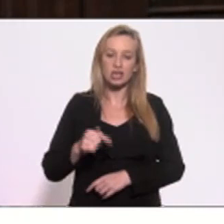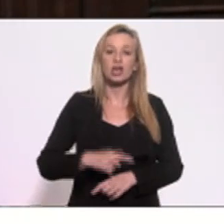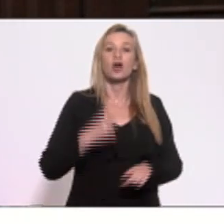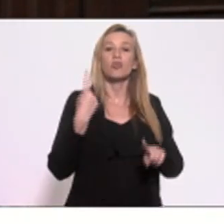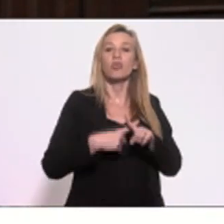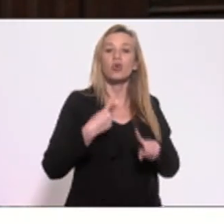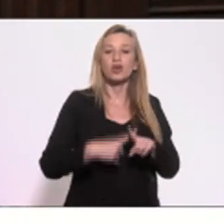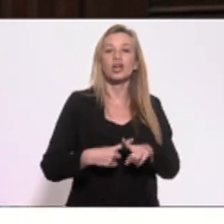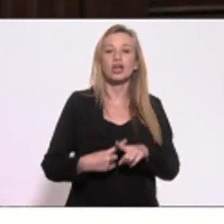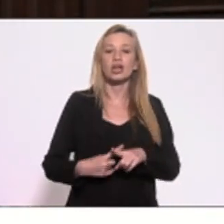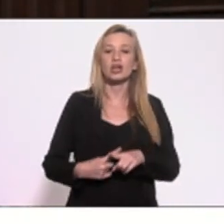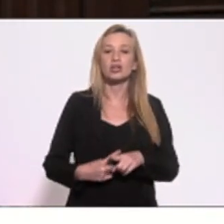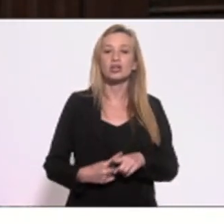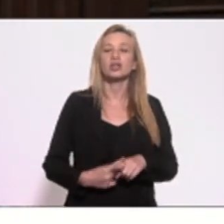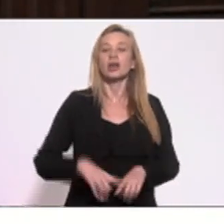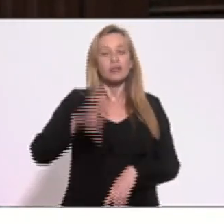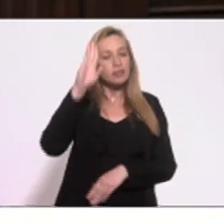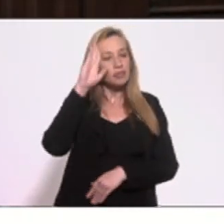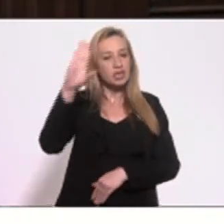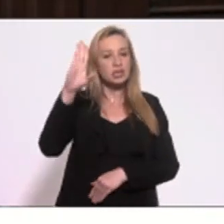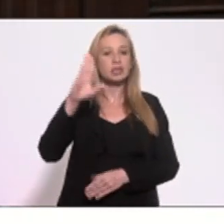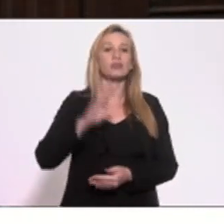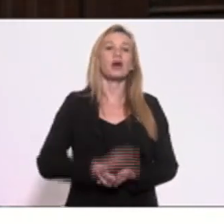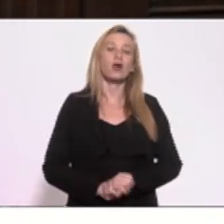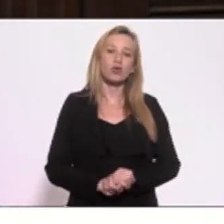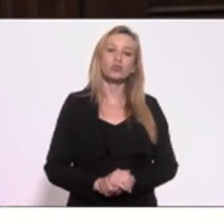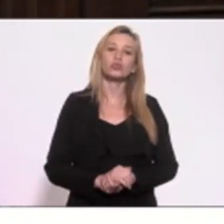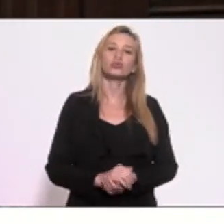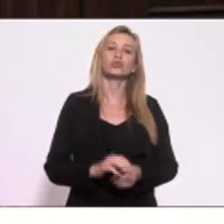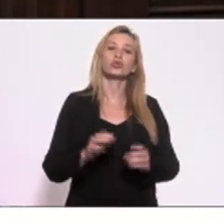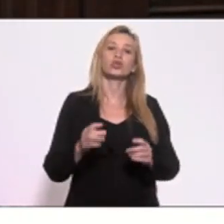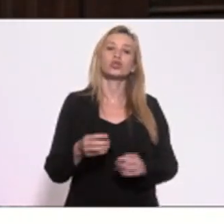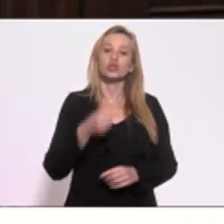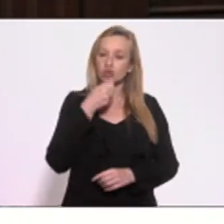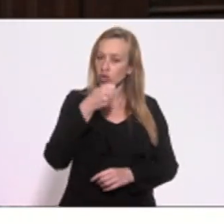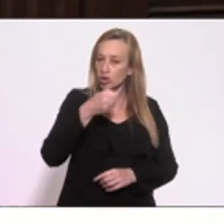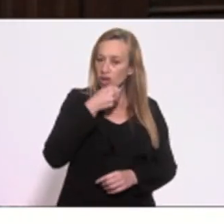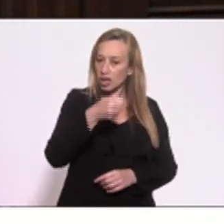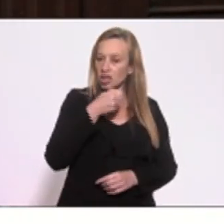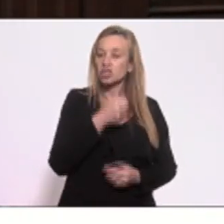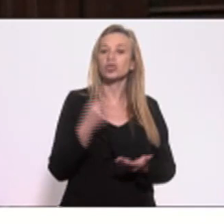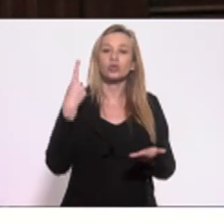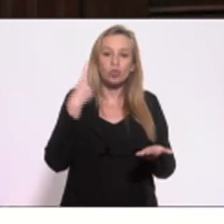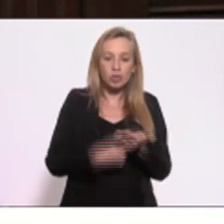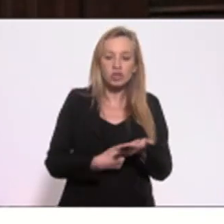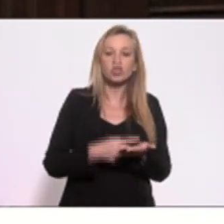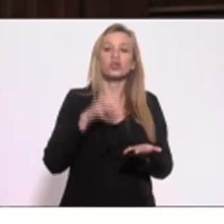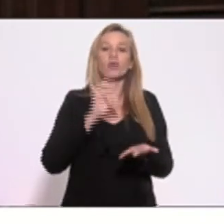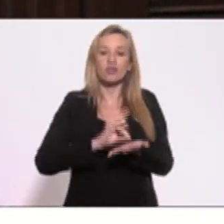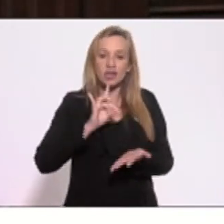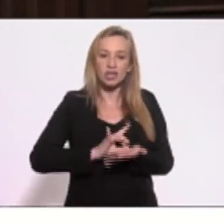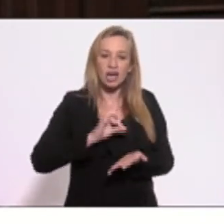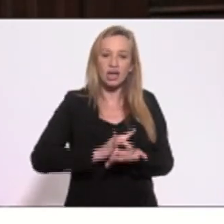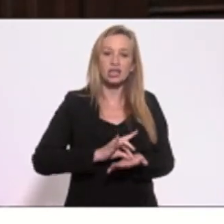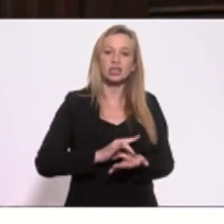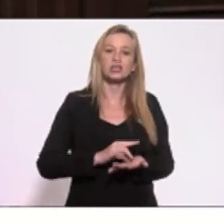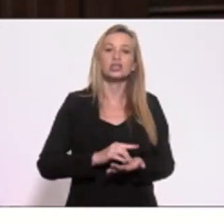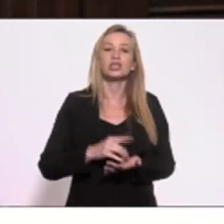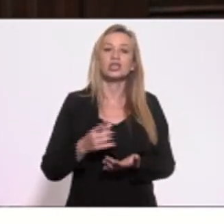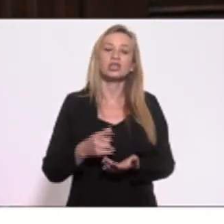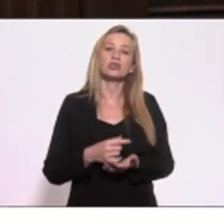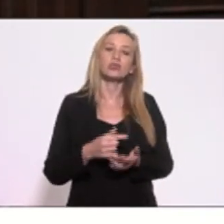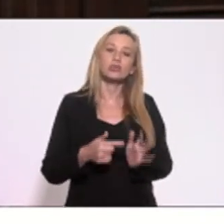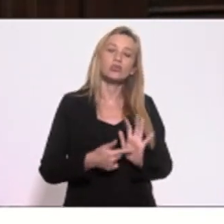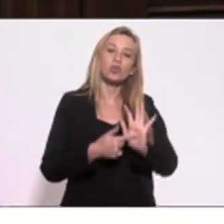porque consideramos fundamental jornalistas comprometidos com a verdade, que trazem à